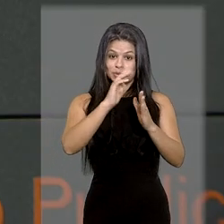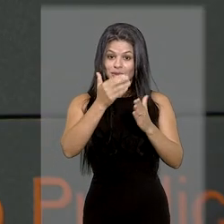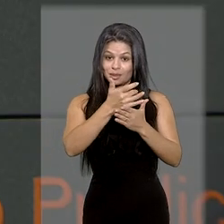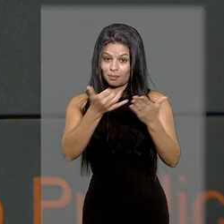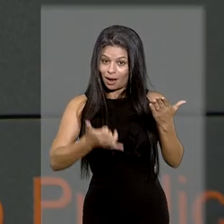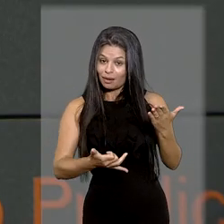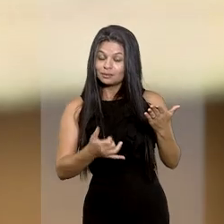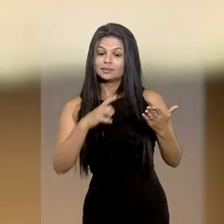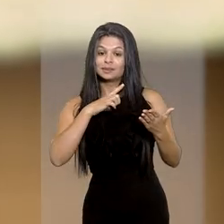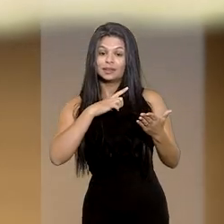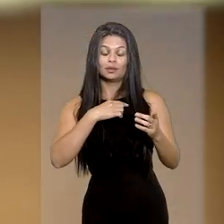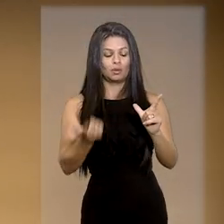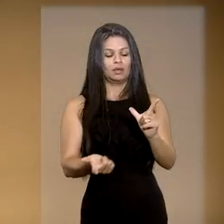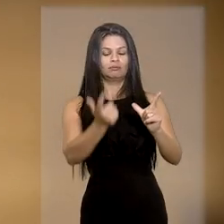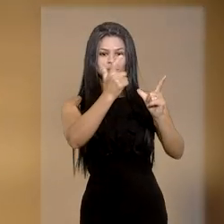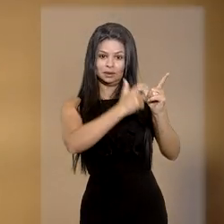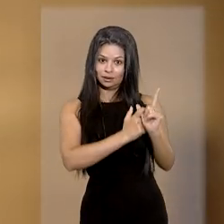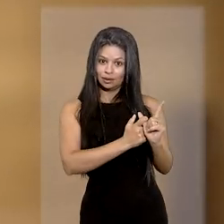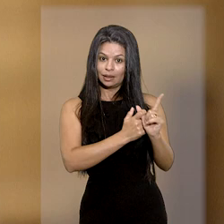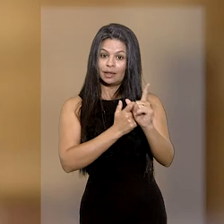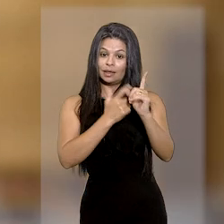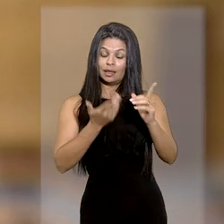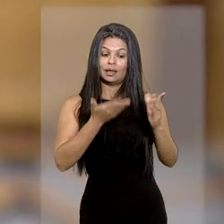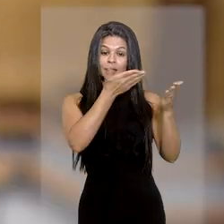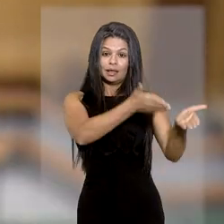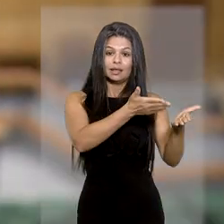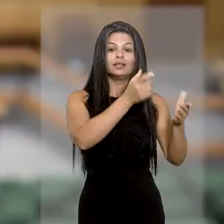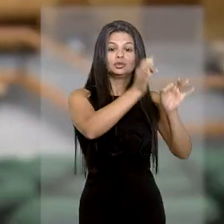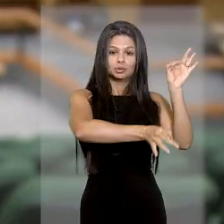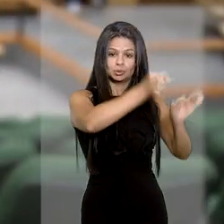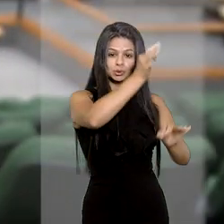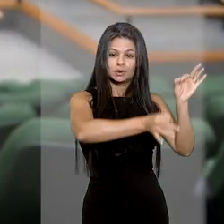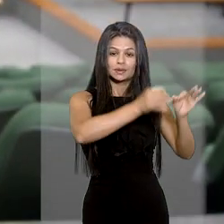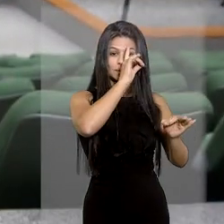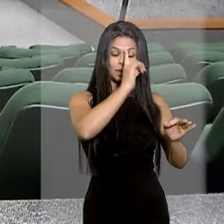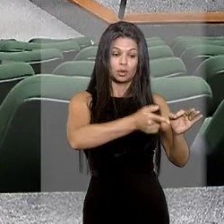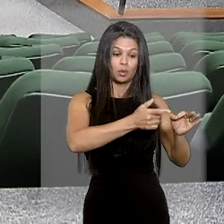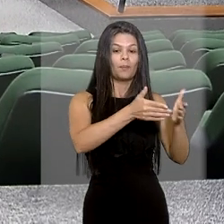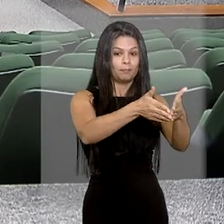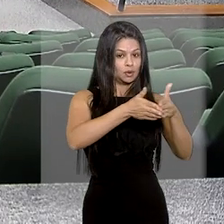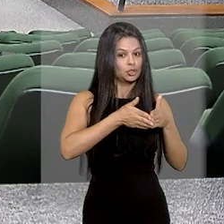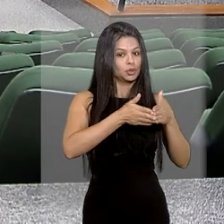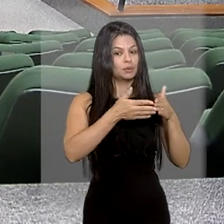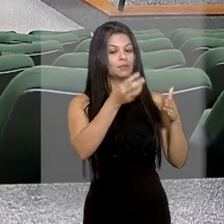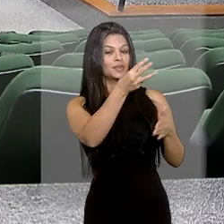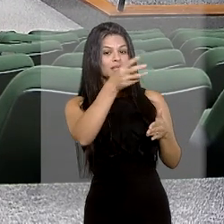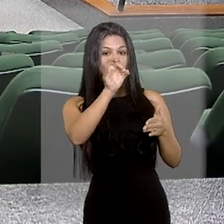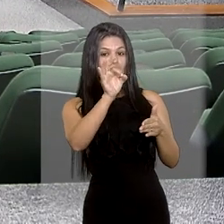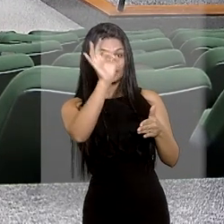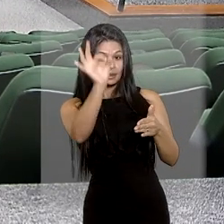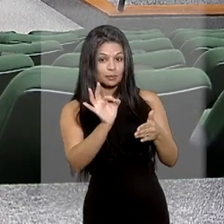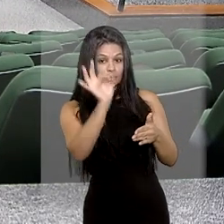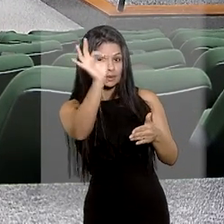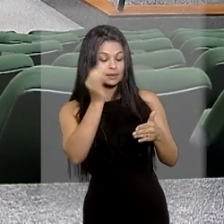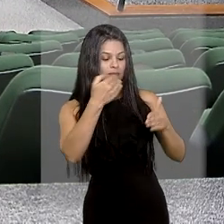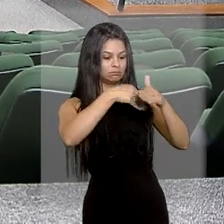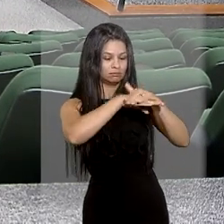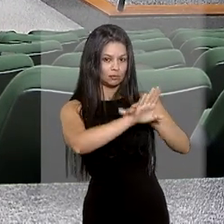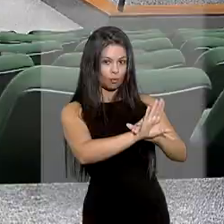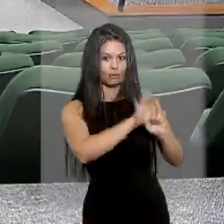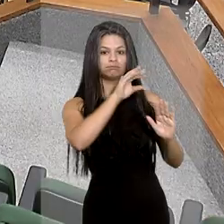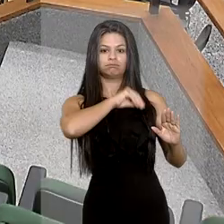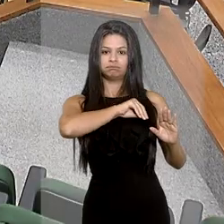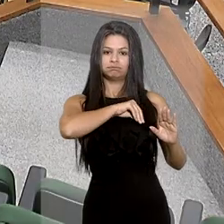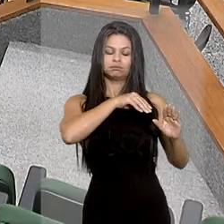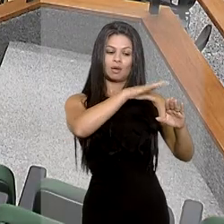divergência foram interpostos por um credor contra acórdão da quarta turma que indeferiu o pedido de penhora de 30% do salário do